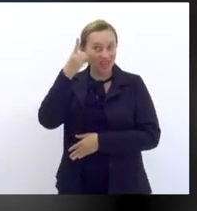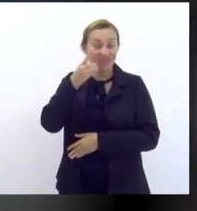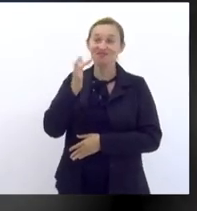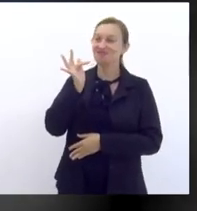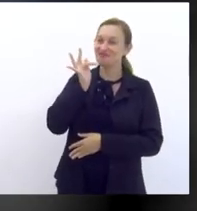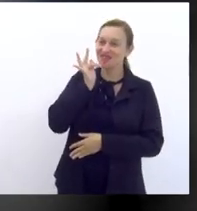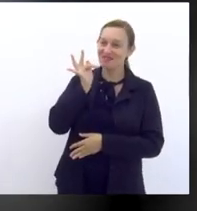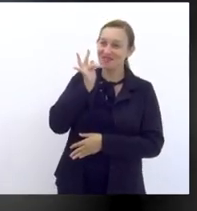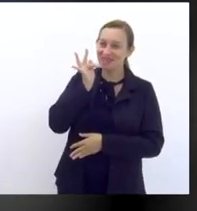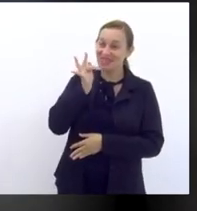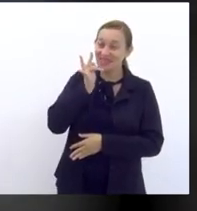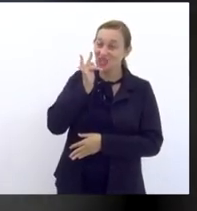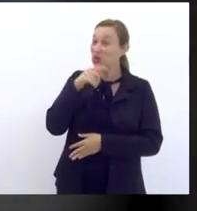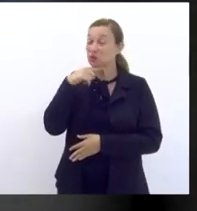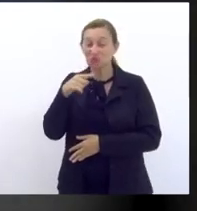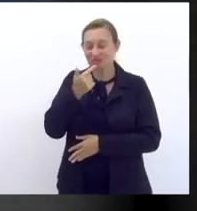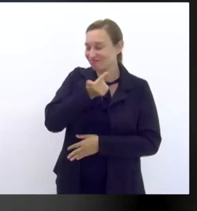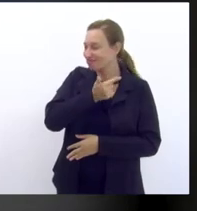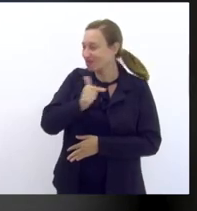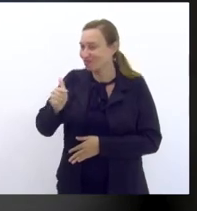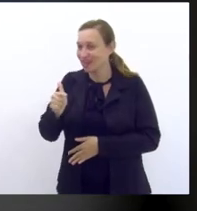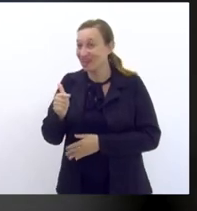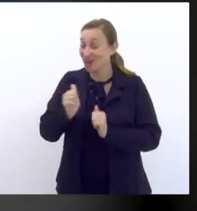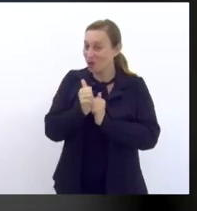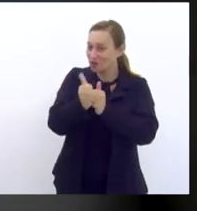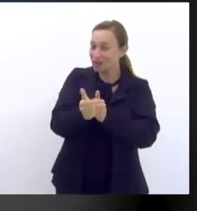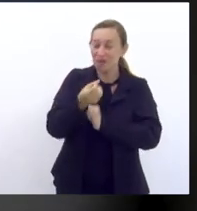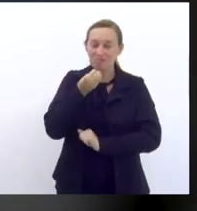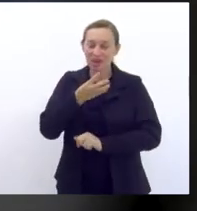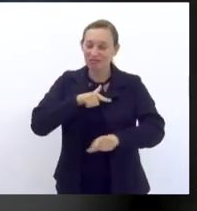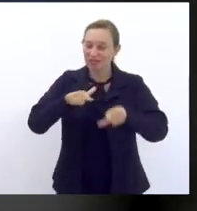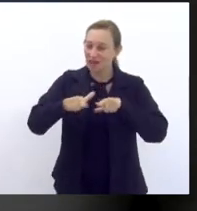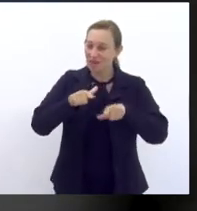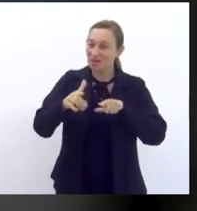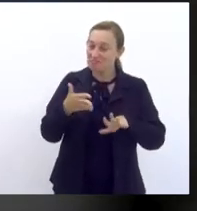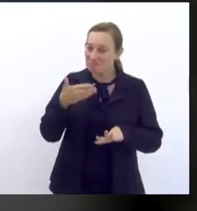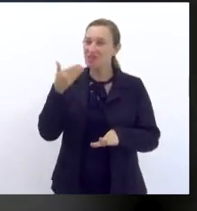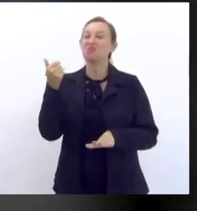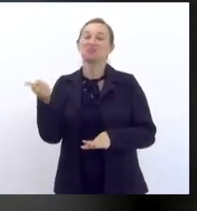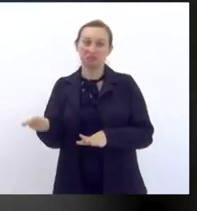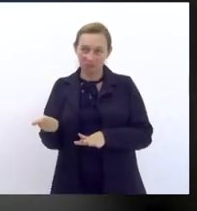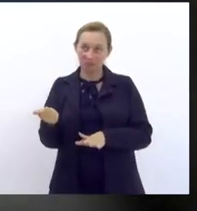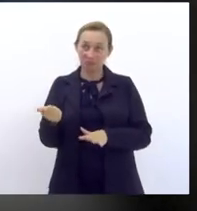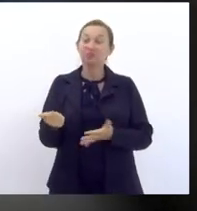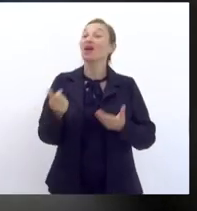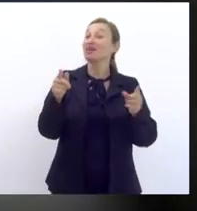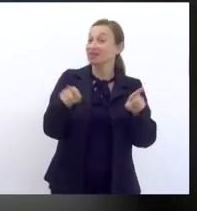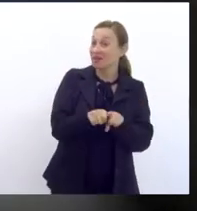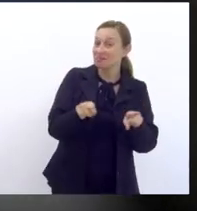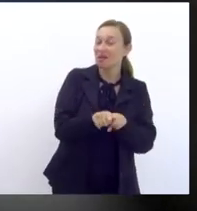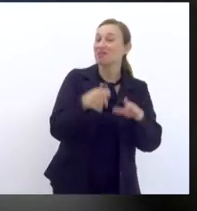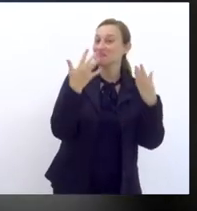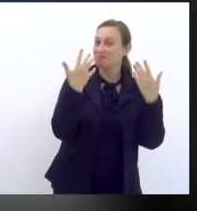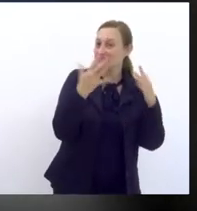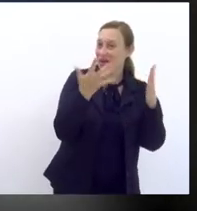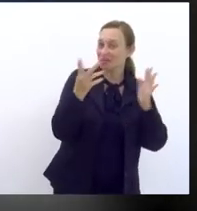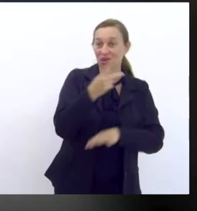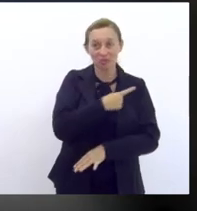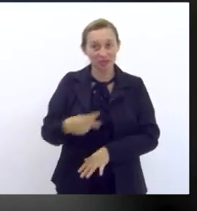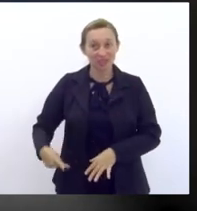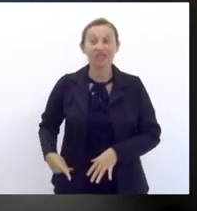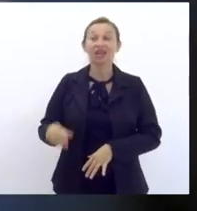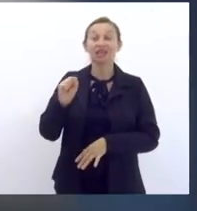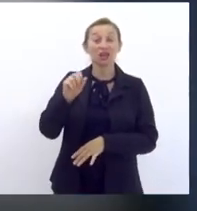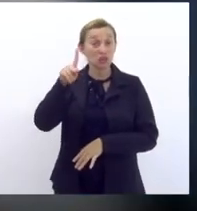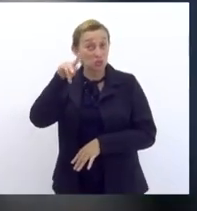Felipe Neto que eu não tenho dúvida que irá conduzir os trabalhos da melhor forma possível cumprimentar o presidente da suína Dr Marcelo